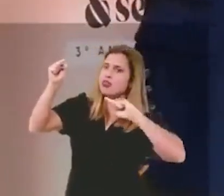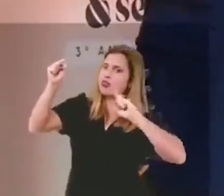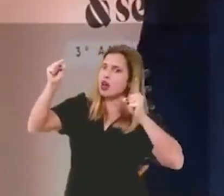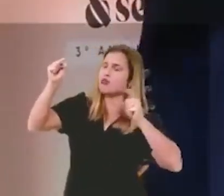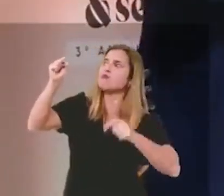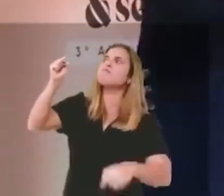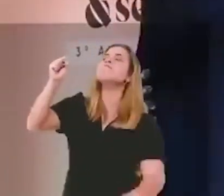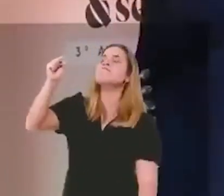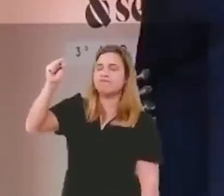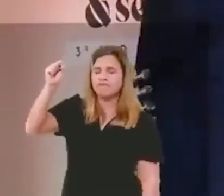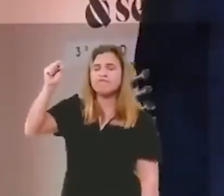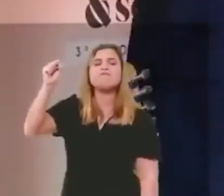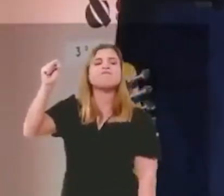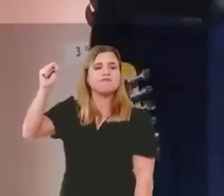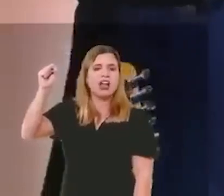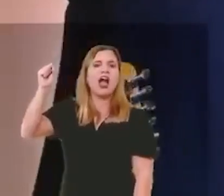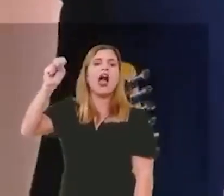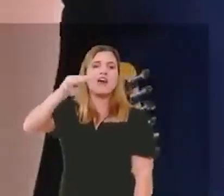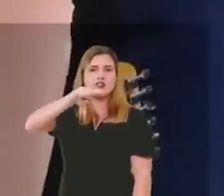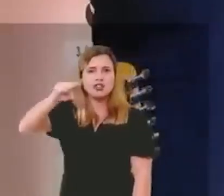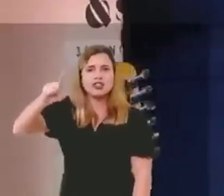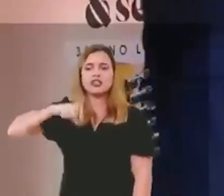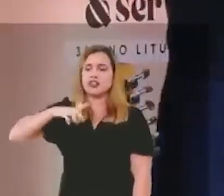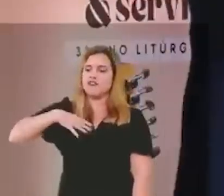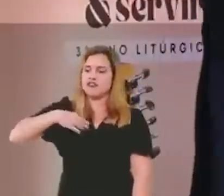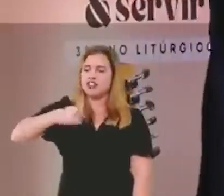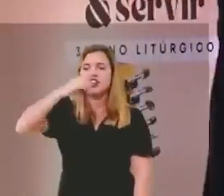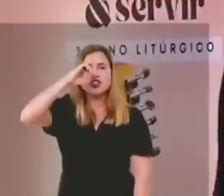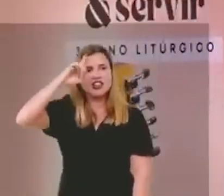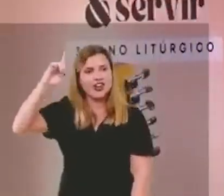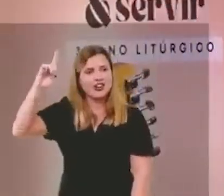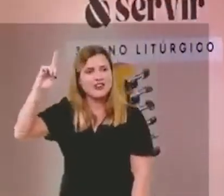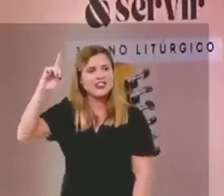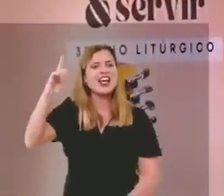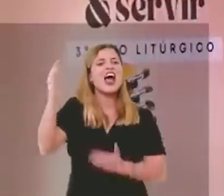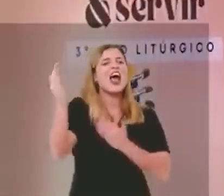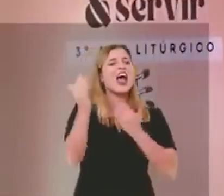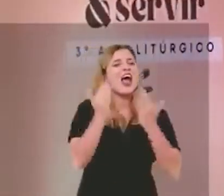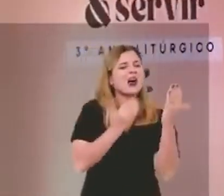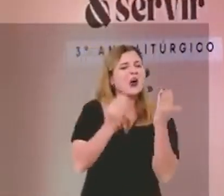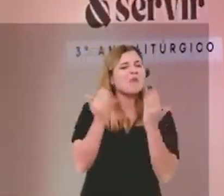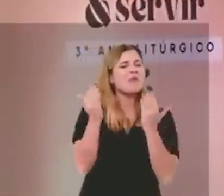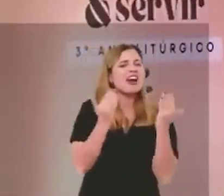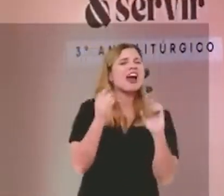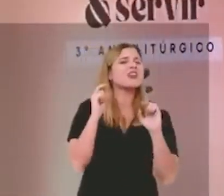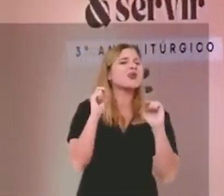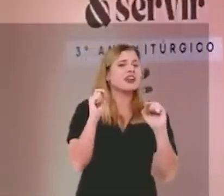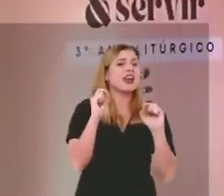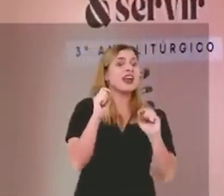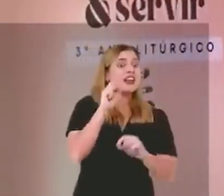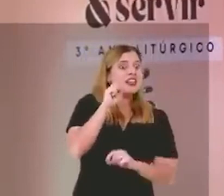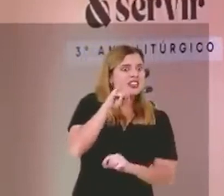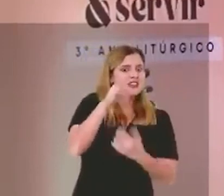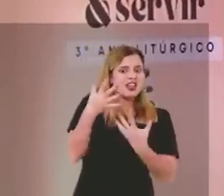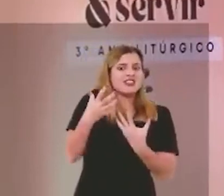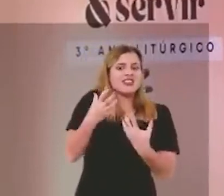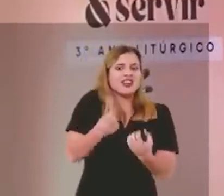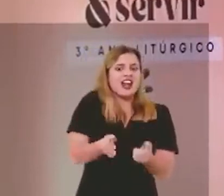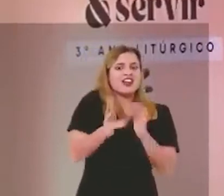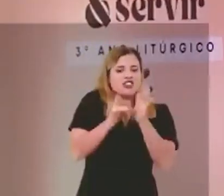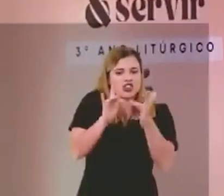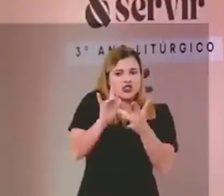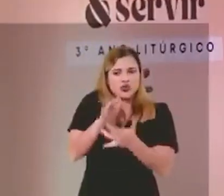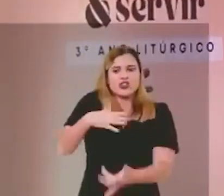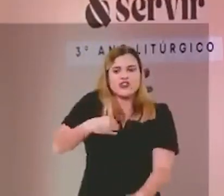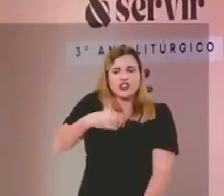dos milagres na sua vida, para você nascer de novo e fazer parte da família de Deus, remida e lavada no sangue do Cordeiro,